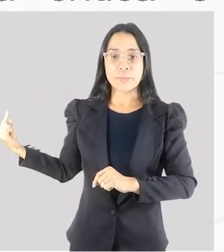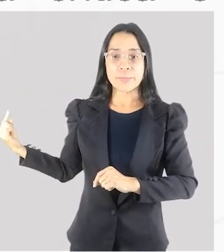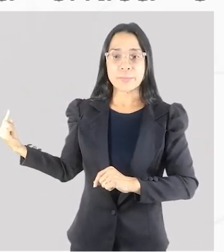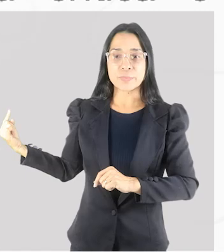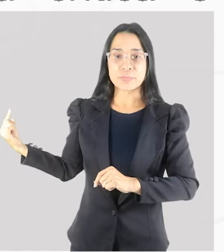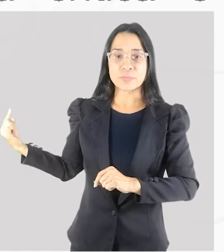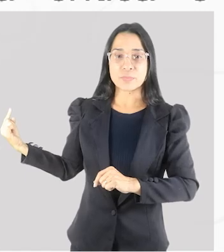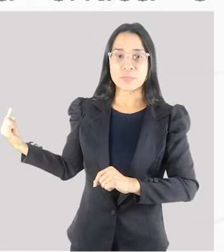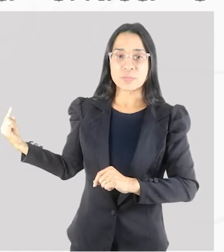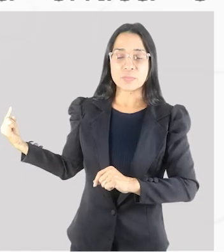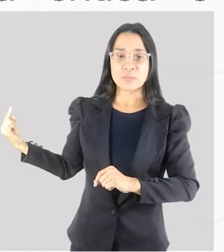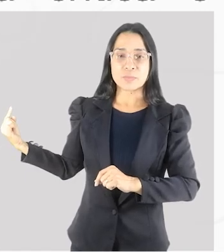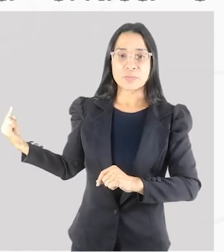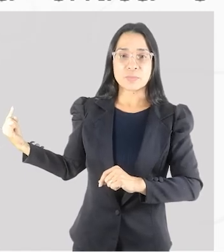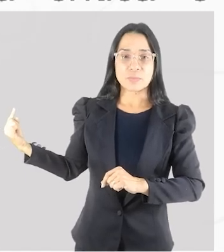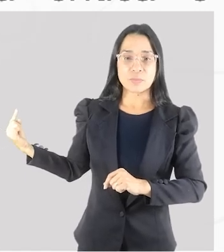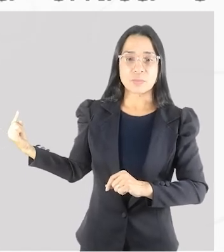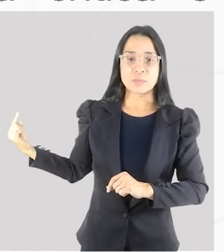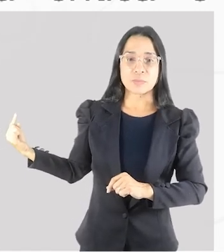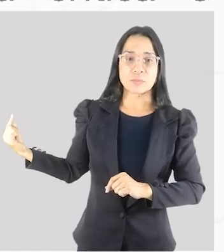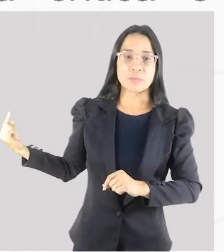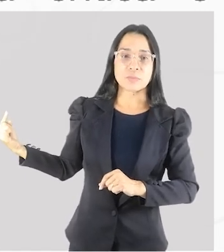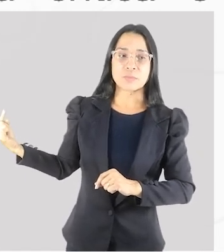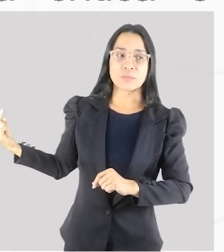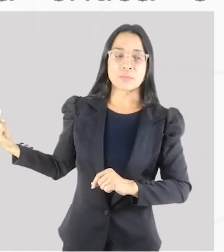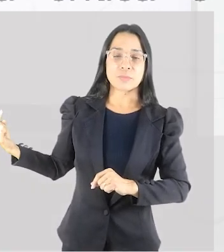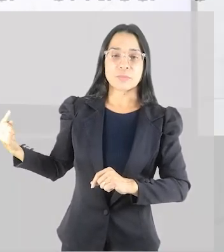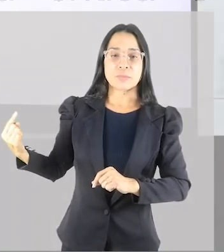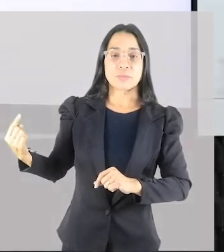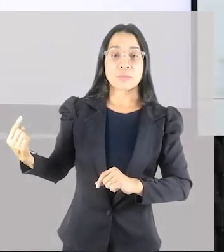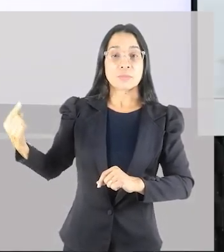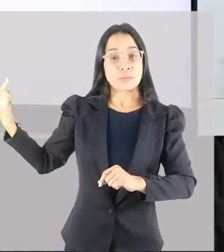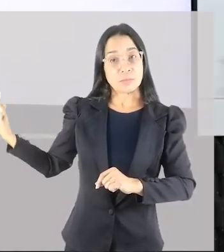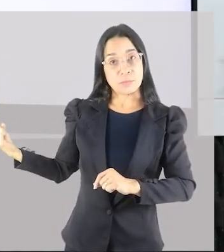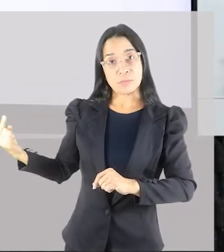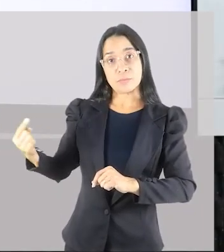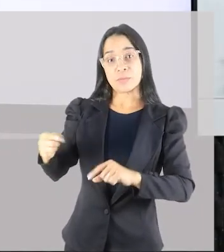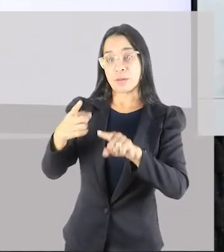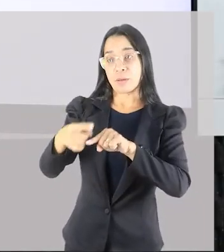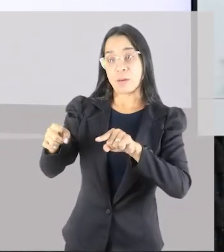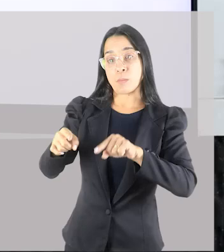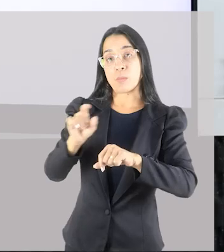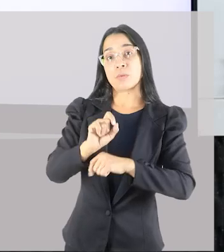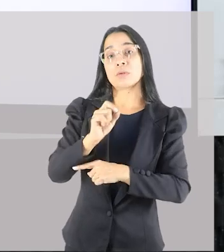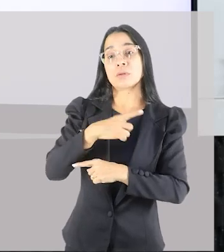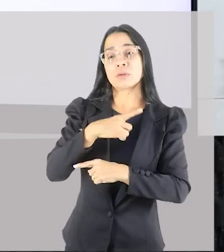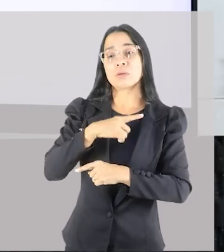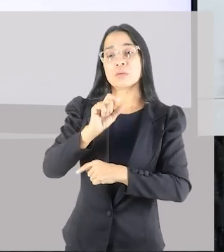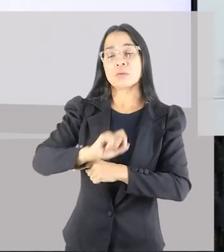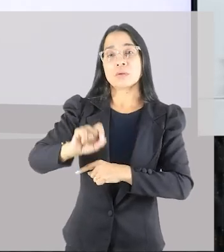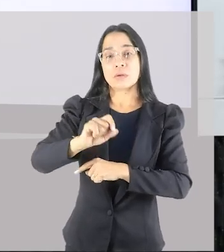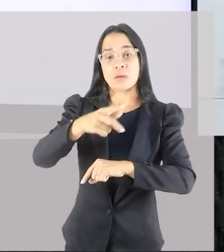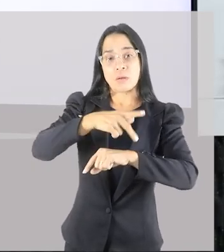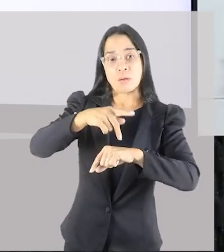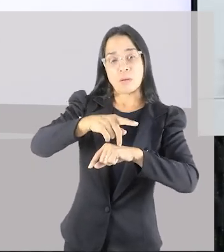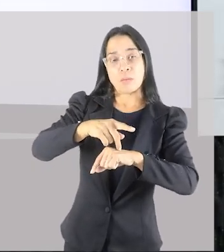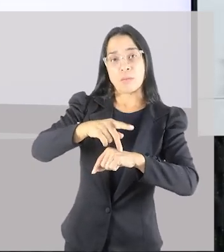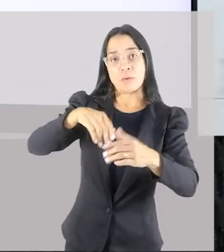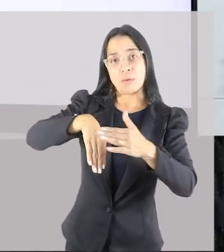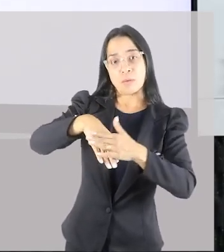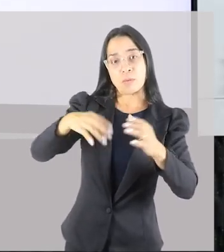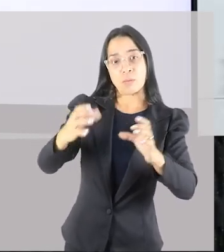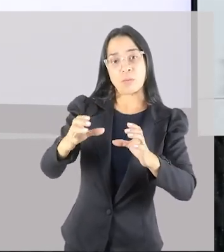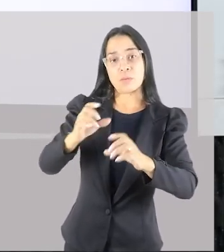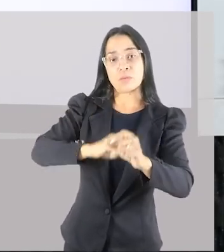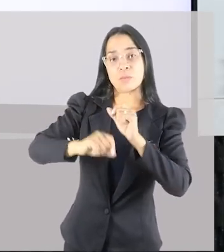fora e tudo fica lá fora na letra da canção a que é o país do futebol o